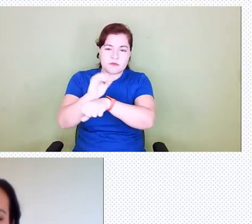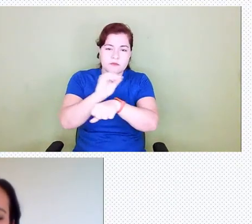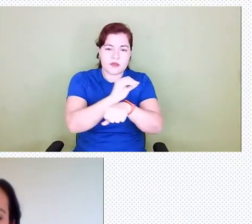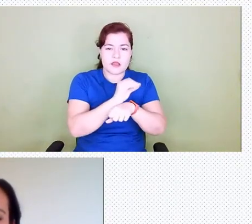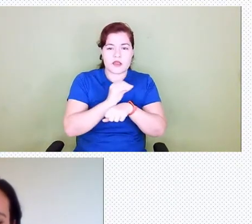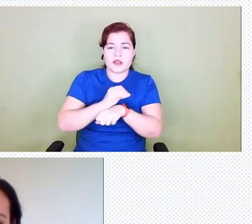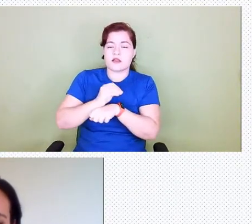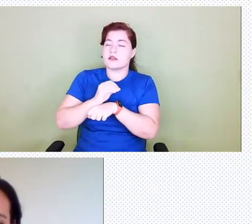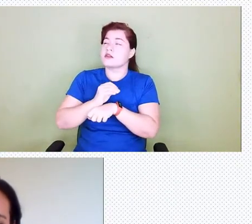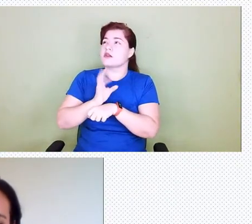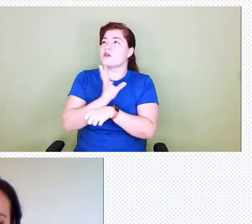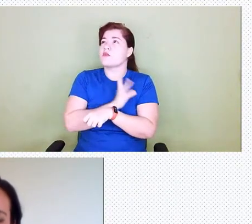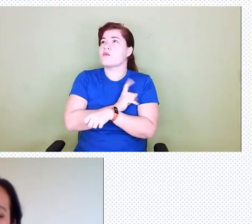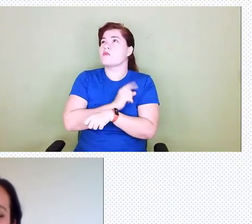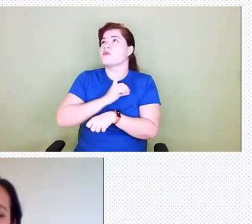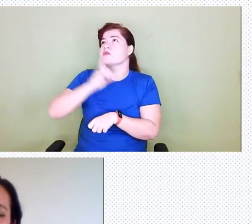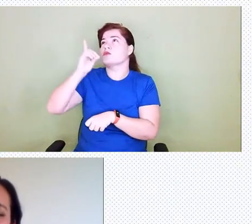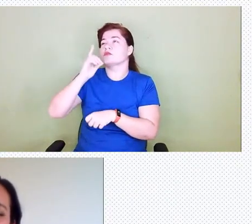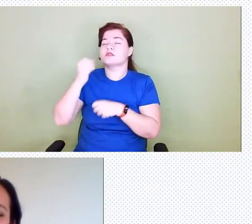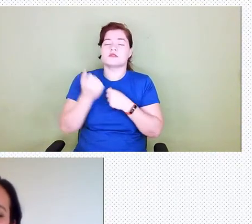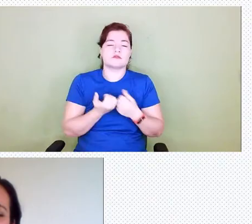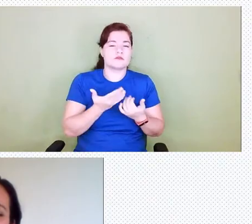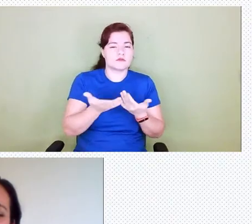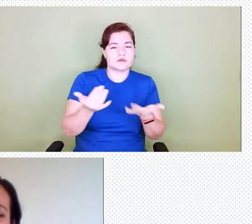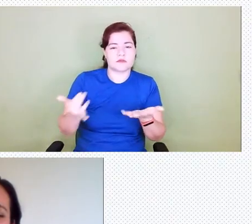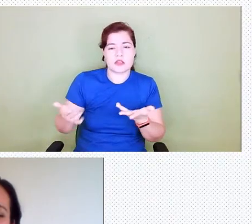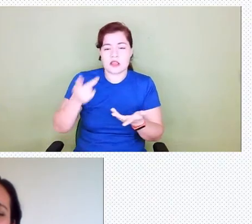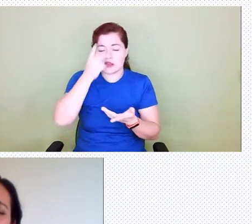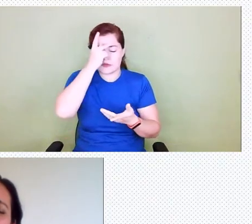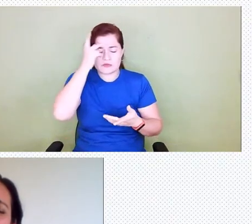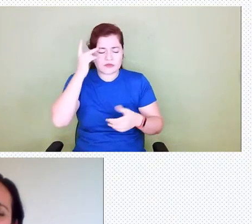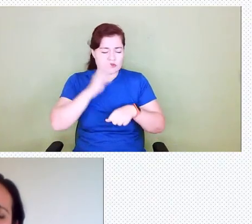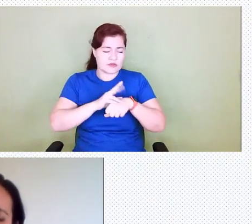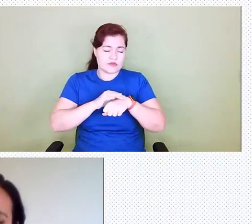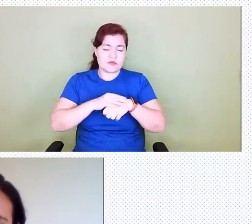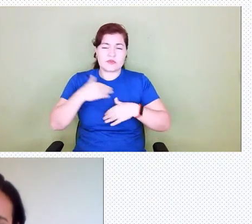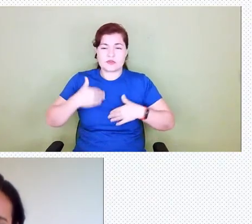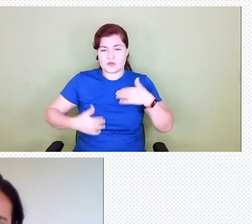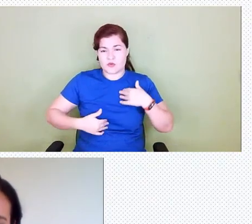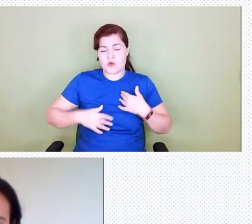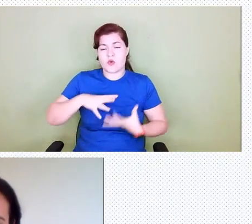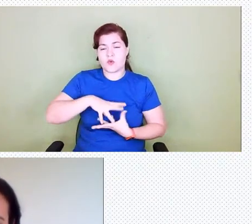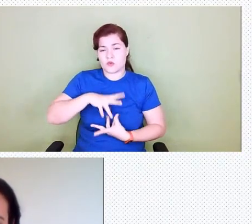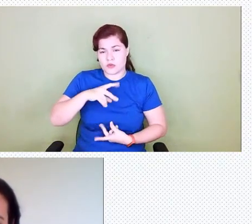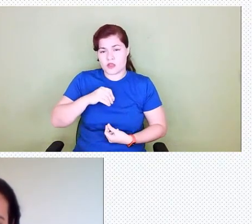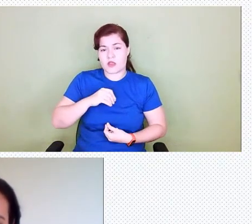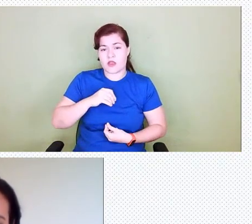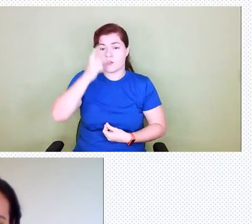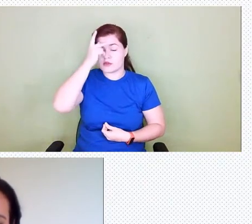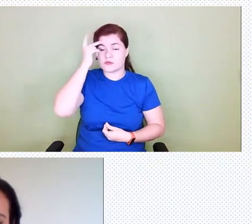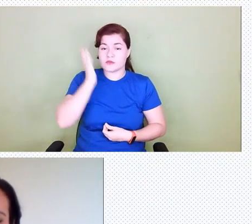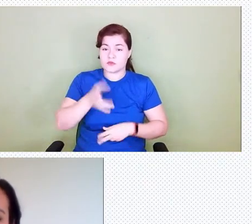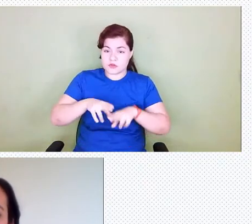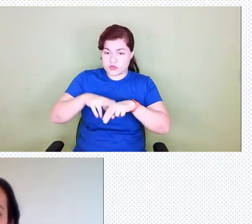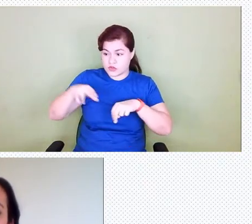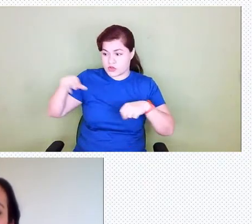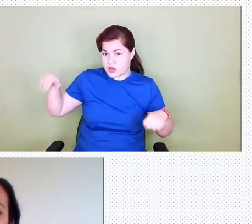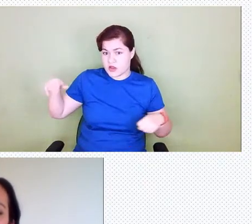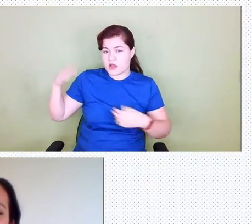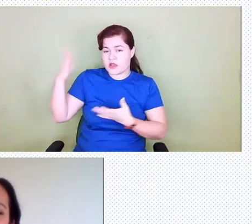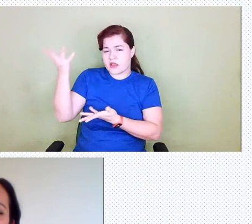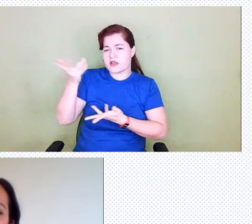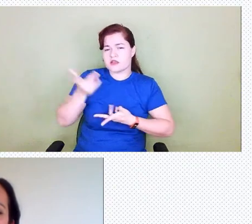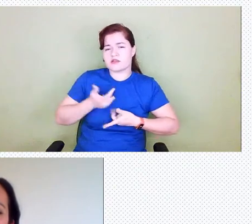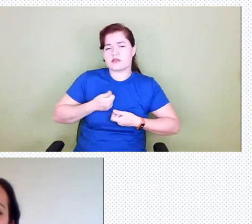necessitados, estão aflitos, os enfermos do corpo e da alma, os que já partiram para a pátria espiritual, que recebam